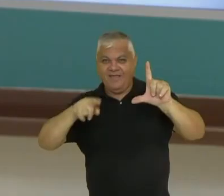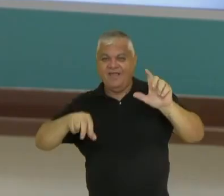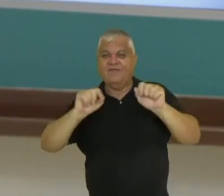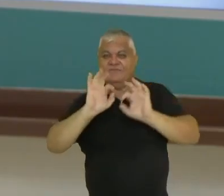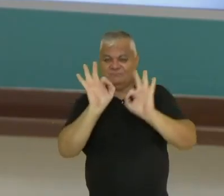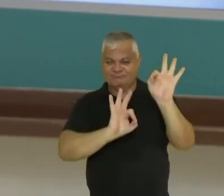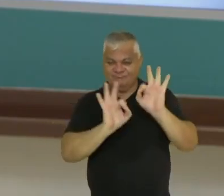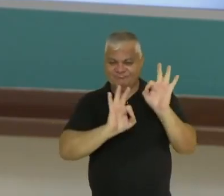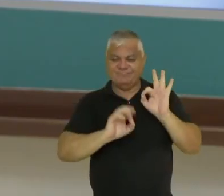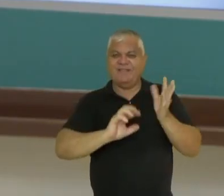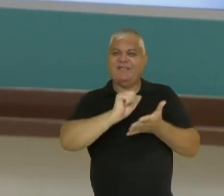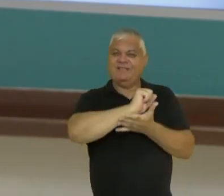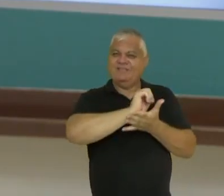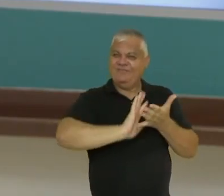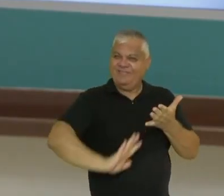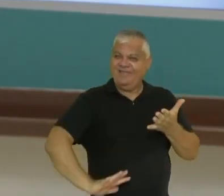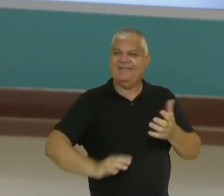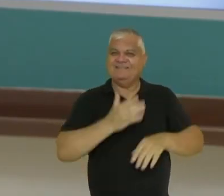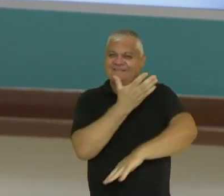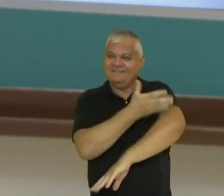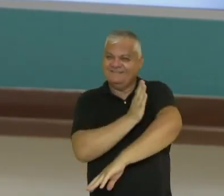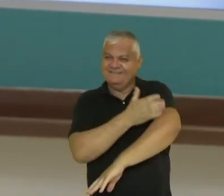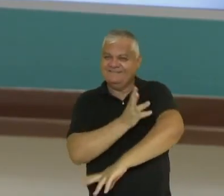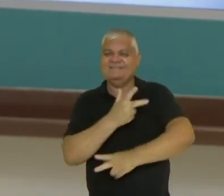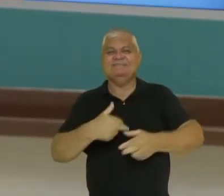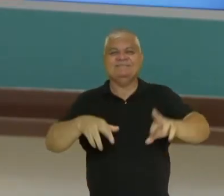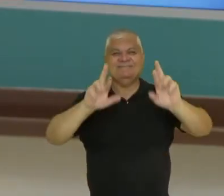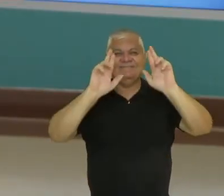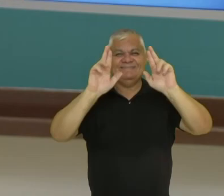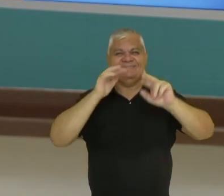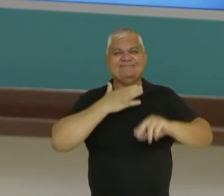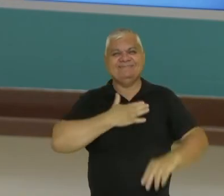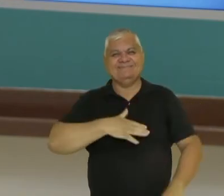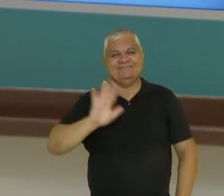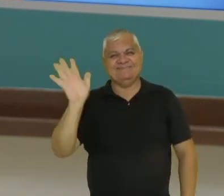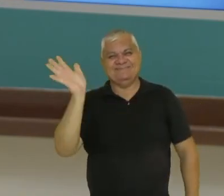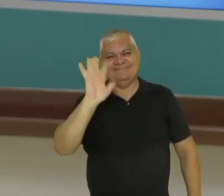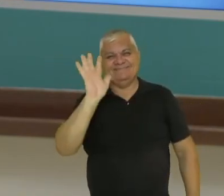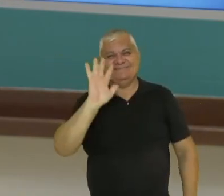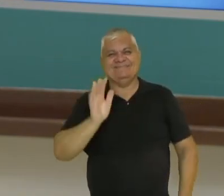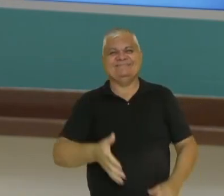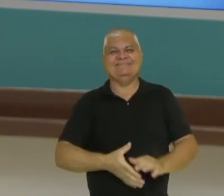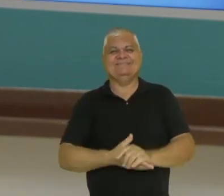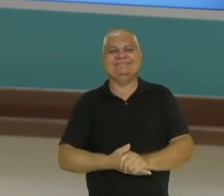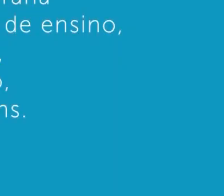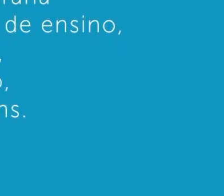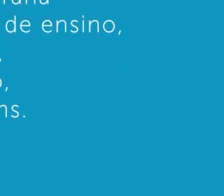praticamos o conhecimento com atividades. Espero que vocês tenham gostado e até breve!